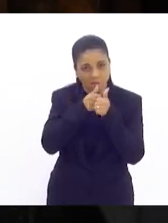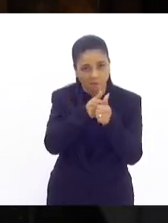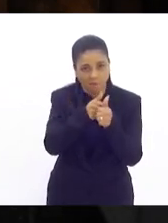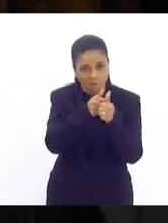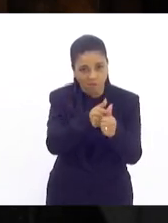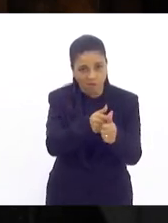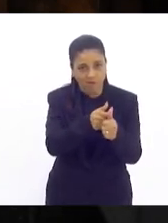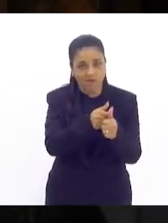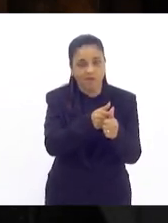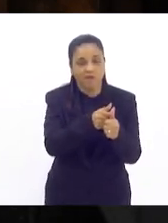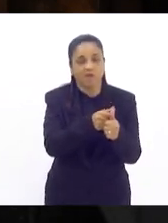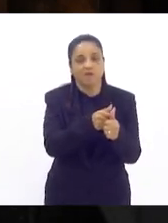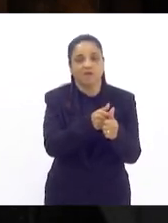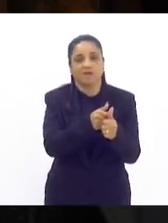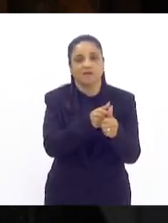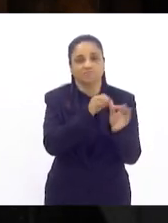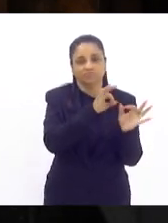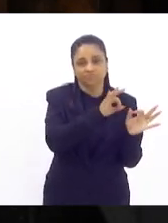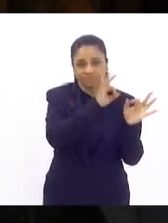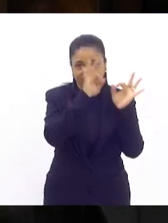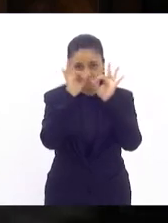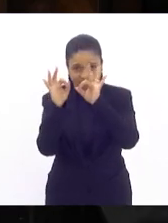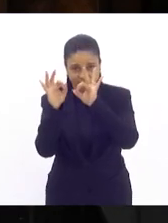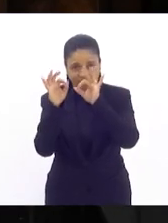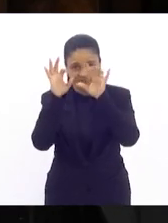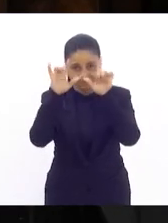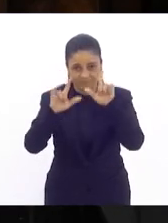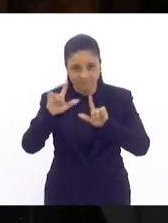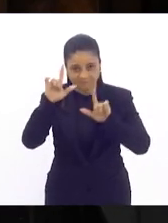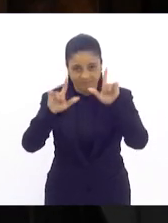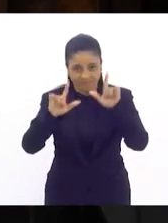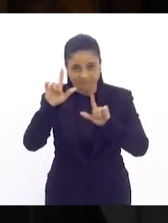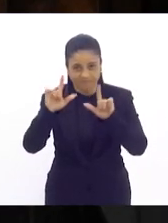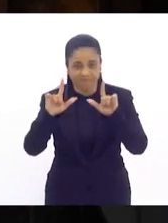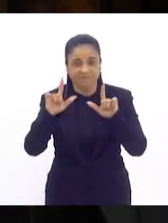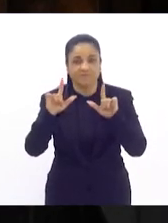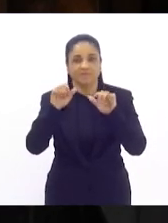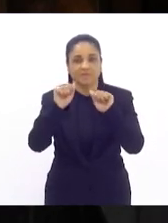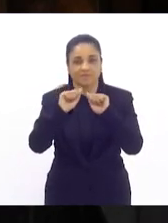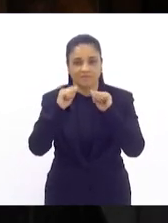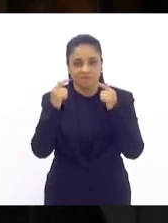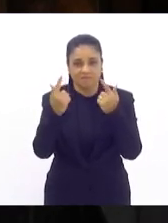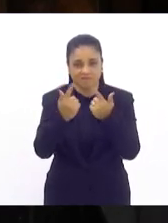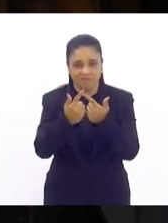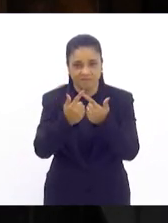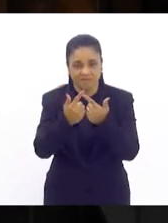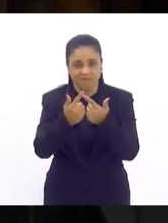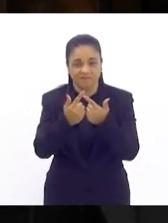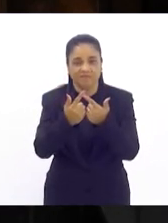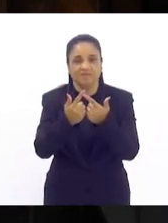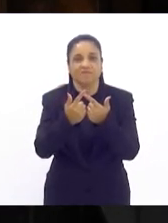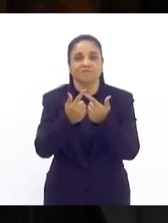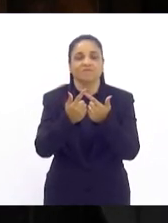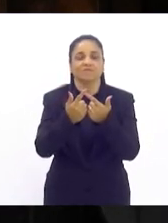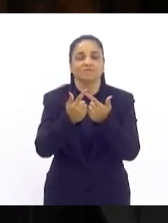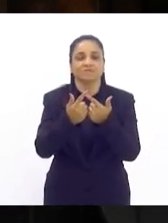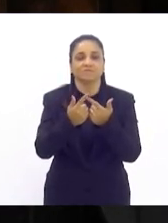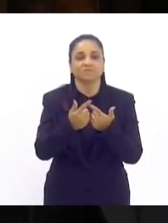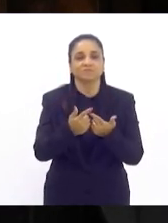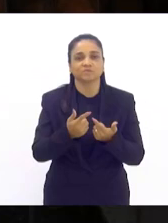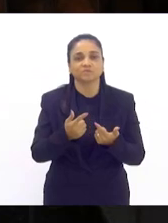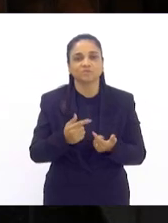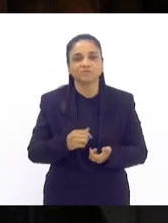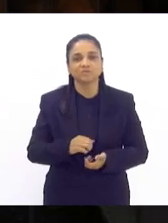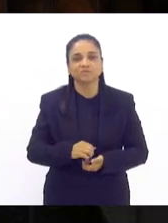ou de forma remota senhoras e senhores telespectadores na TV Alerta